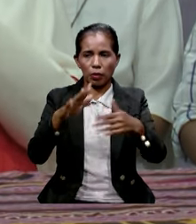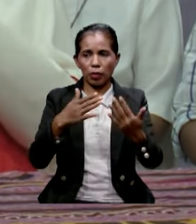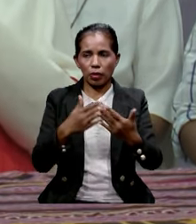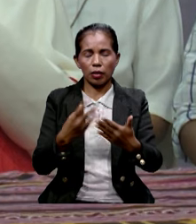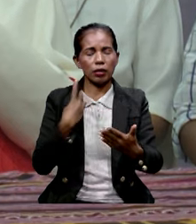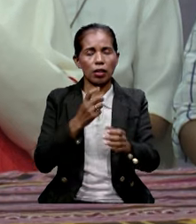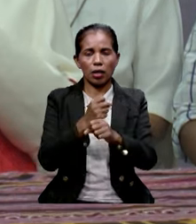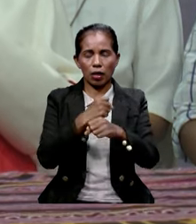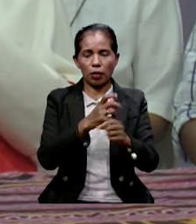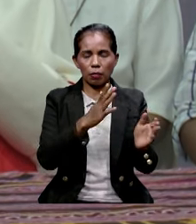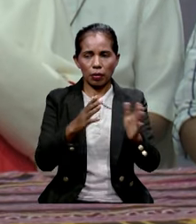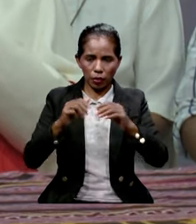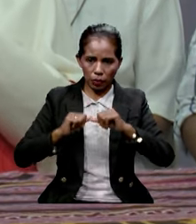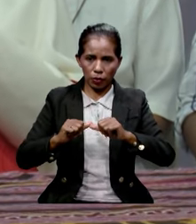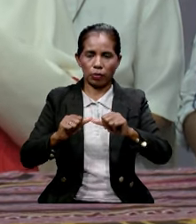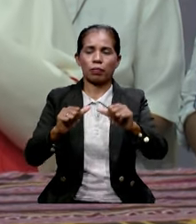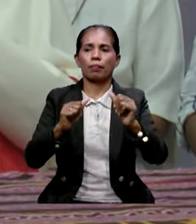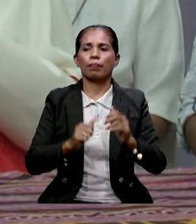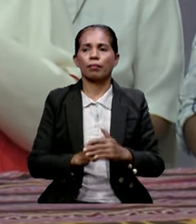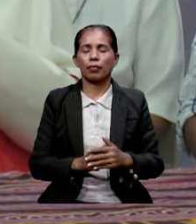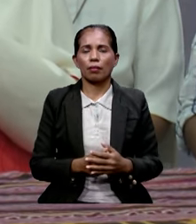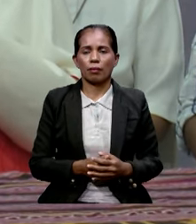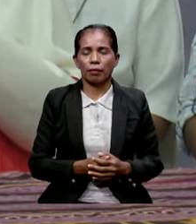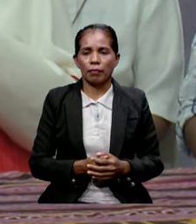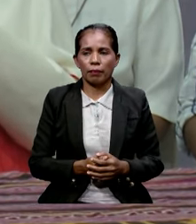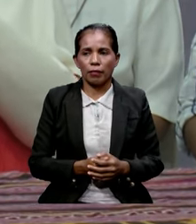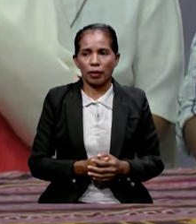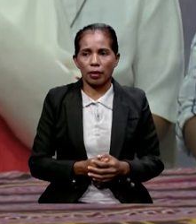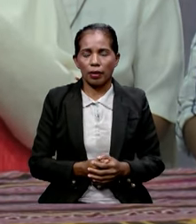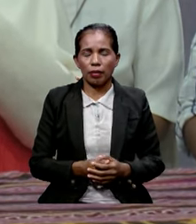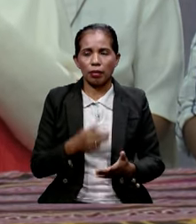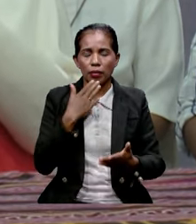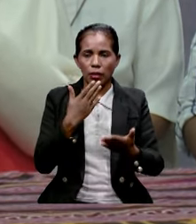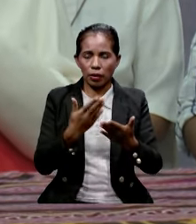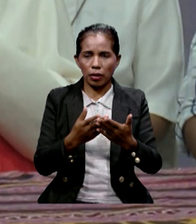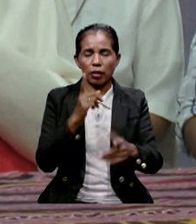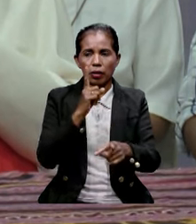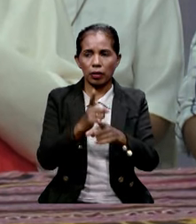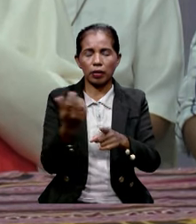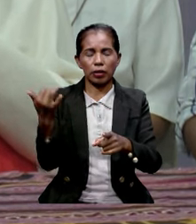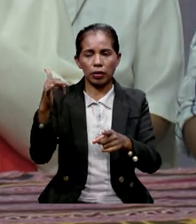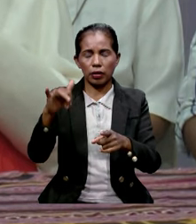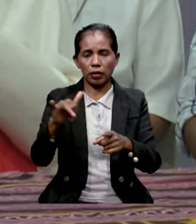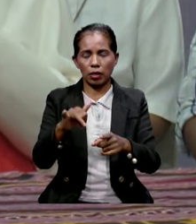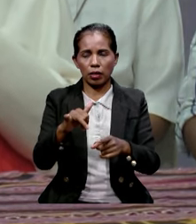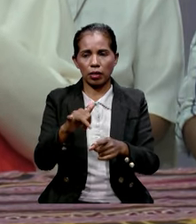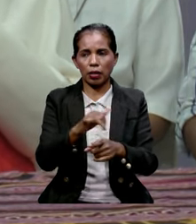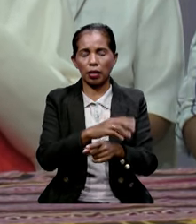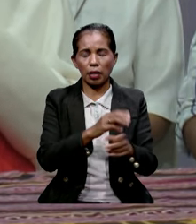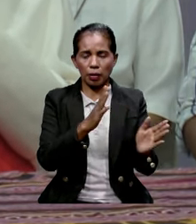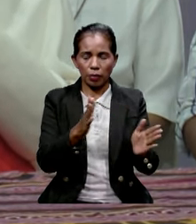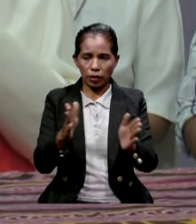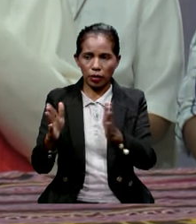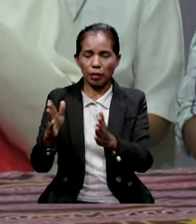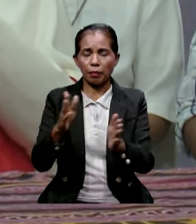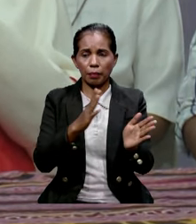ir lá a preparação, lá ou ela. E ainda, concreto, ali o tema, a nessa hora em dia, tira 4 mil, né? Precisa